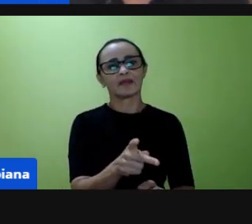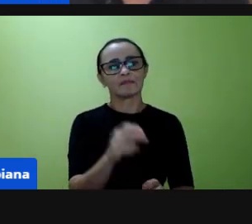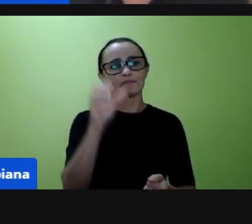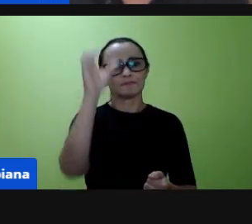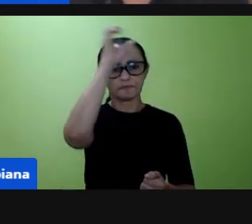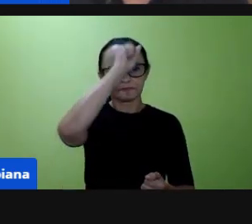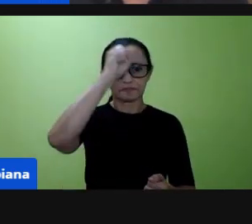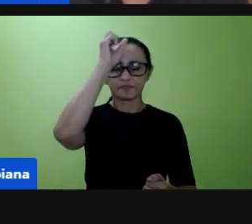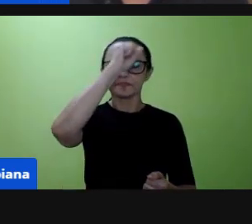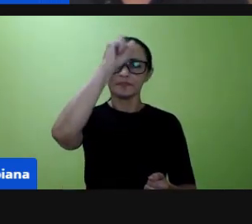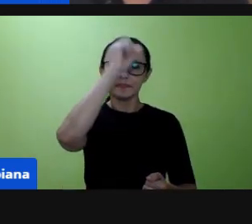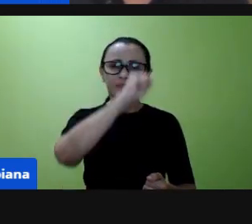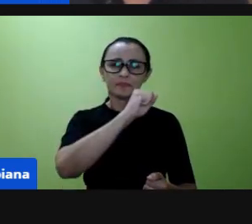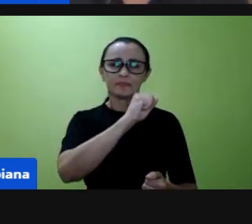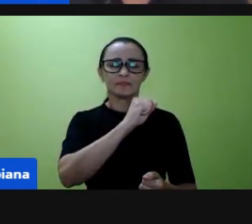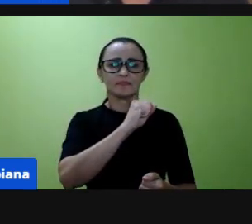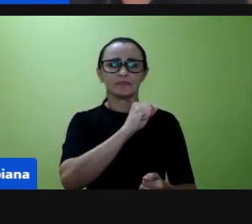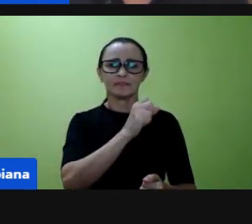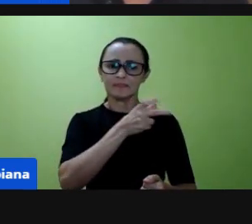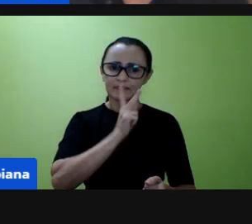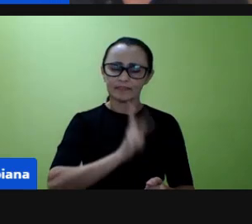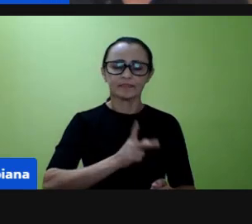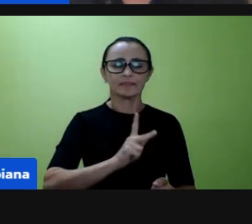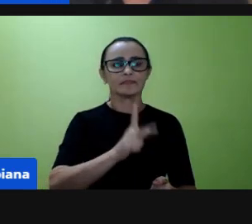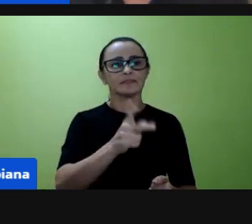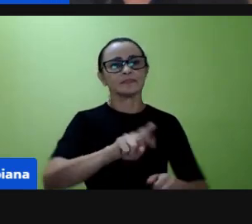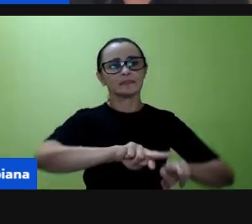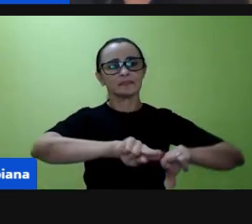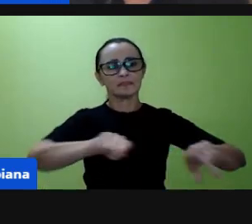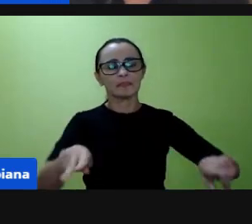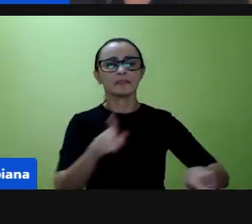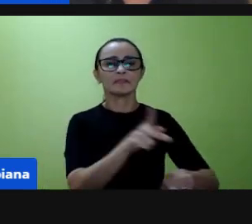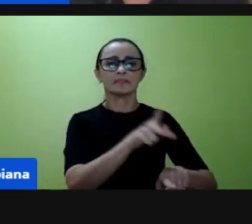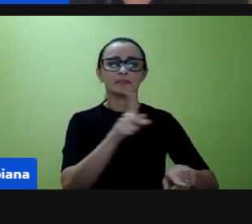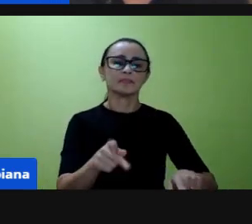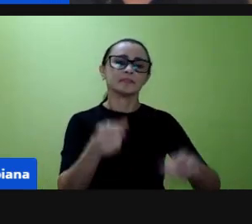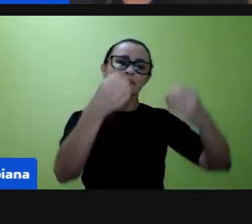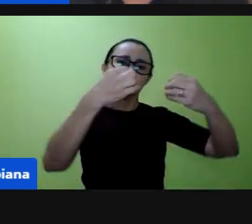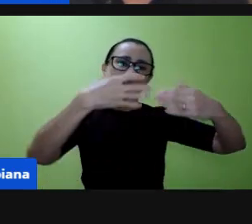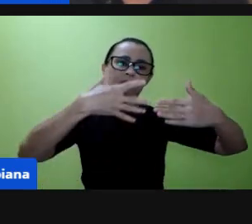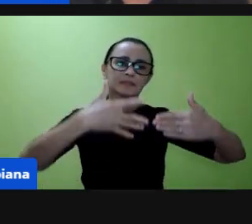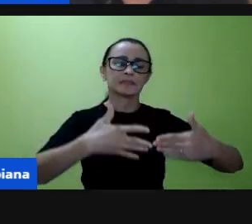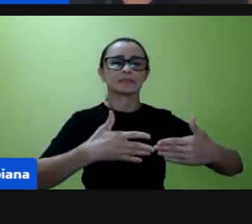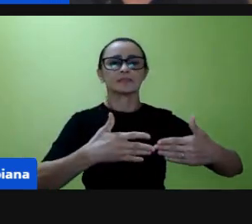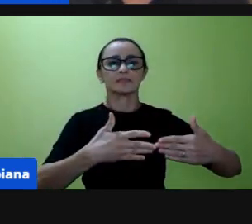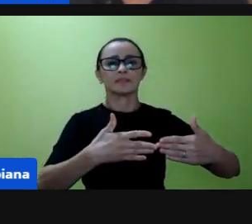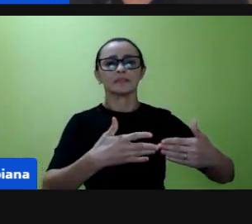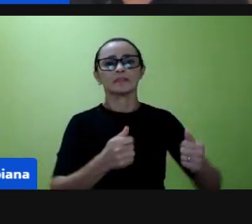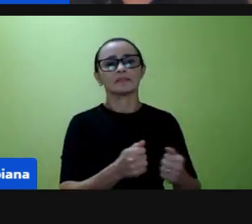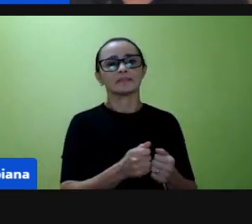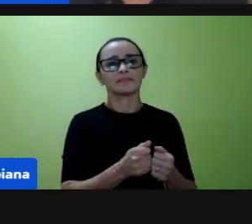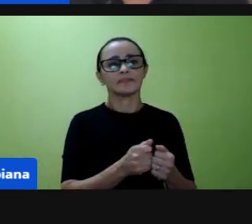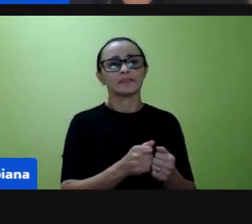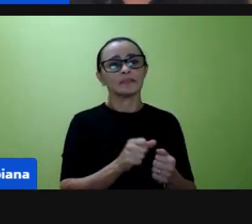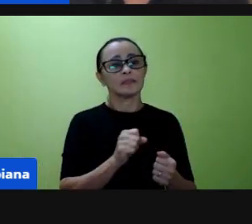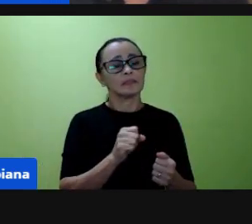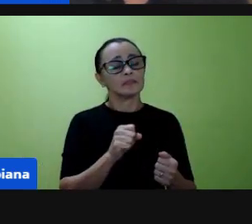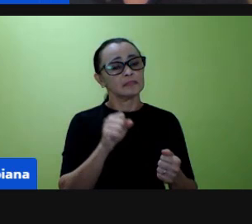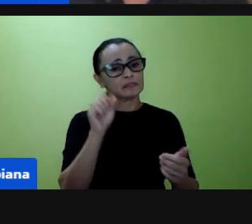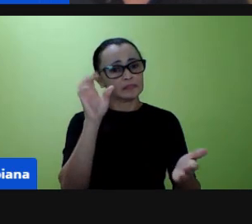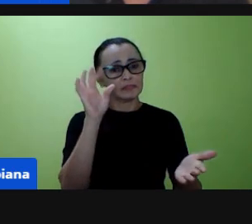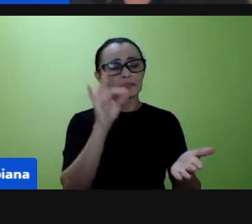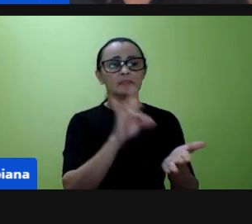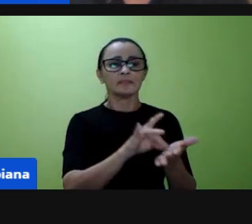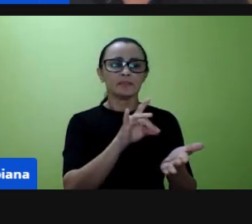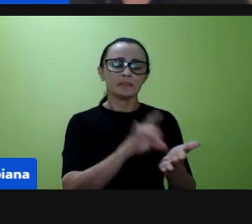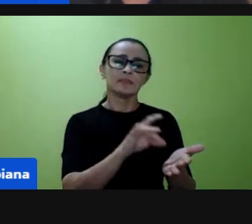cada vez mais, muitos professores têm relatado, e essas potencialidades que a tecnologia também trouxe para a sala